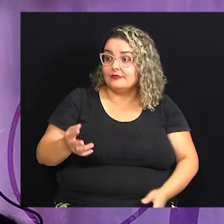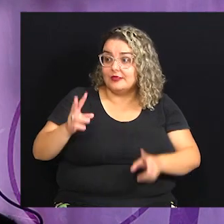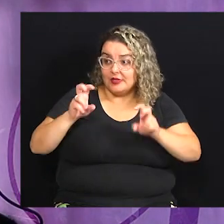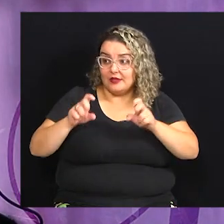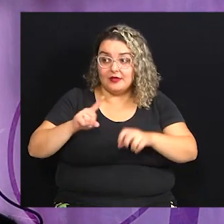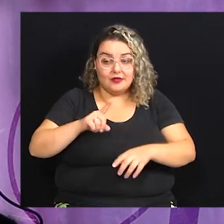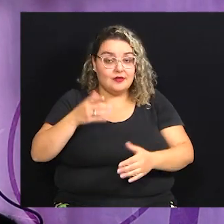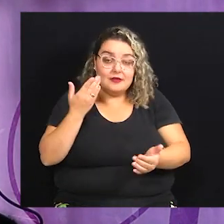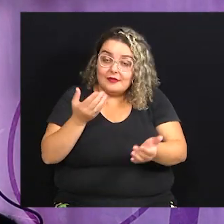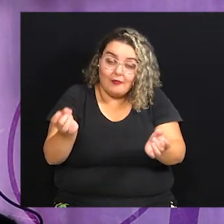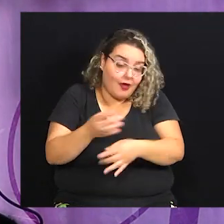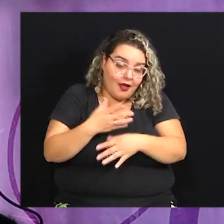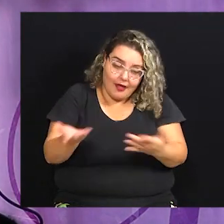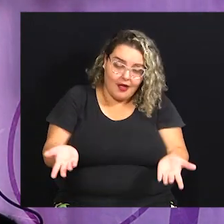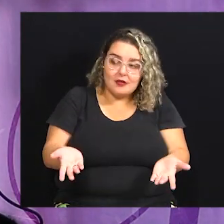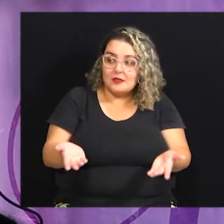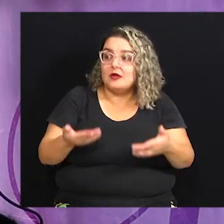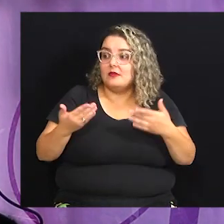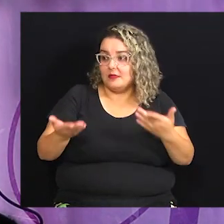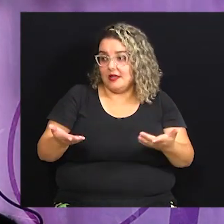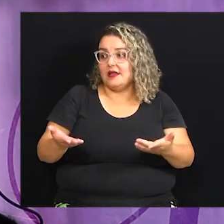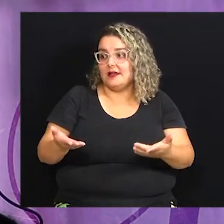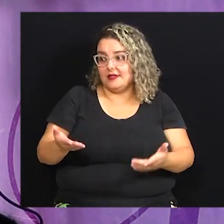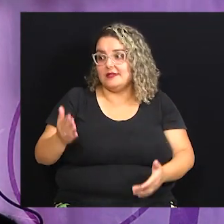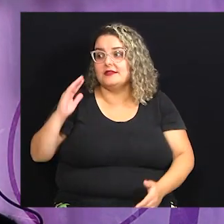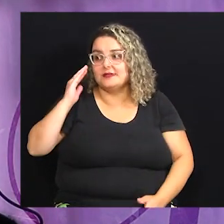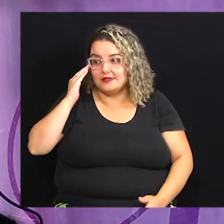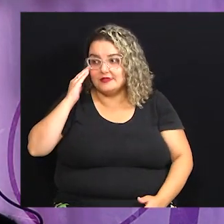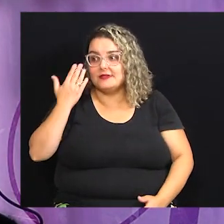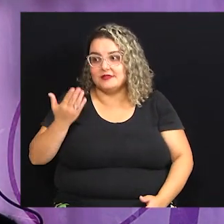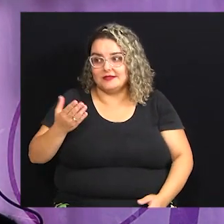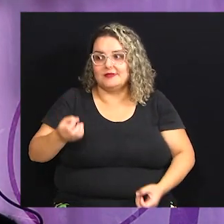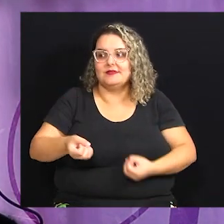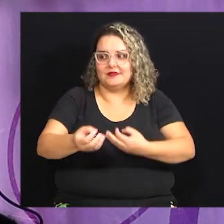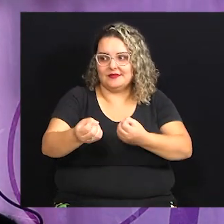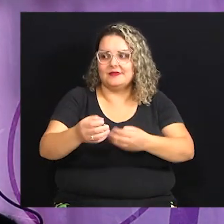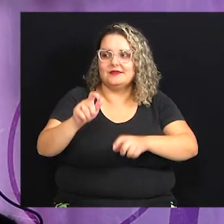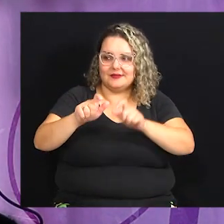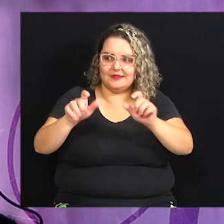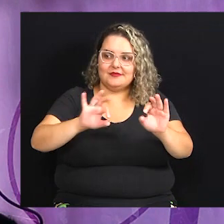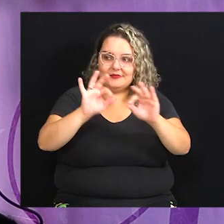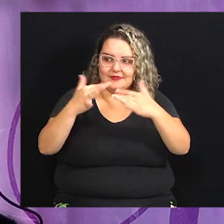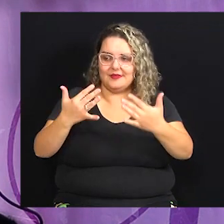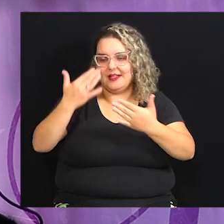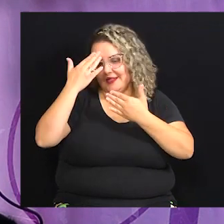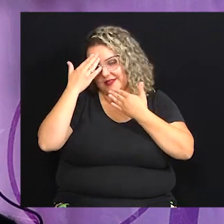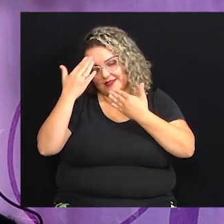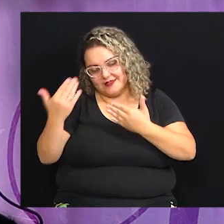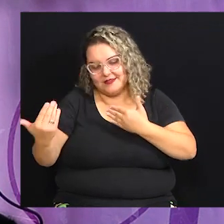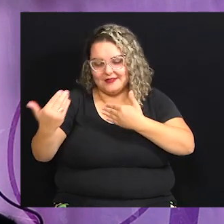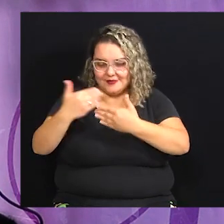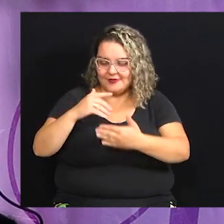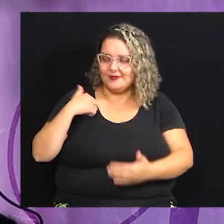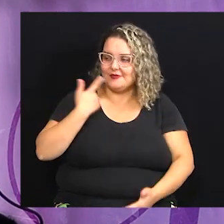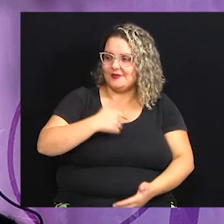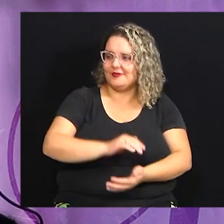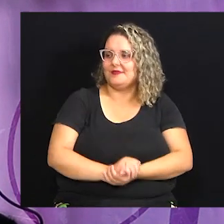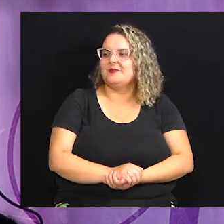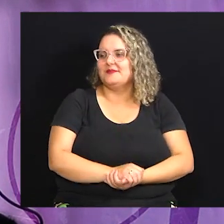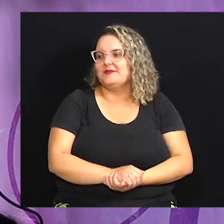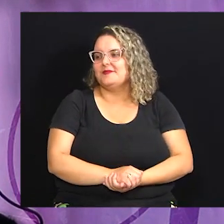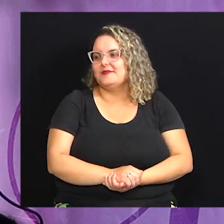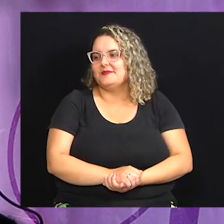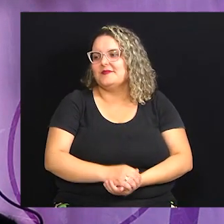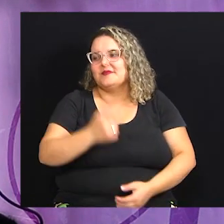assim é um assunto que não se esgota, né? Mas acho que deu para levar um pouquinho de informação aí para o público. Eu agradeço muito sua participação aqui com a